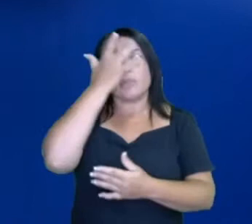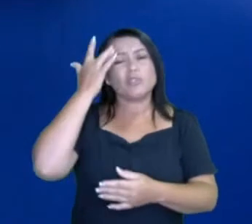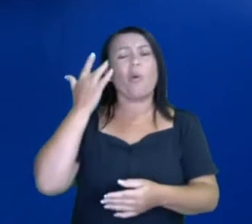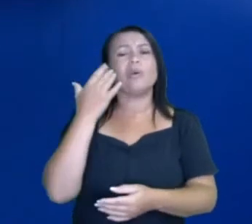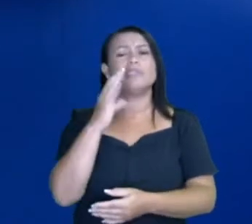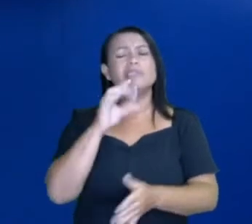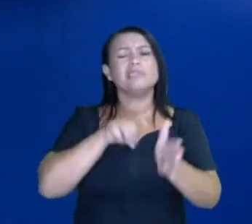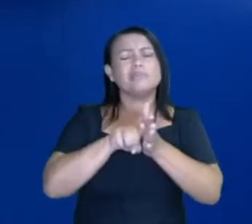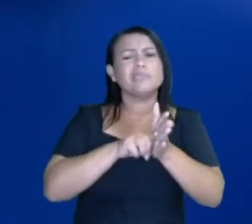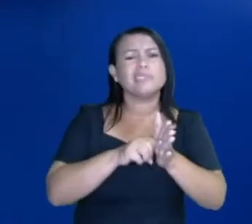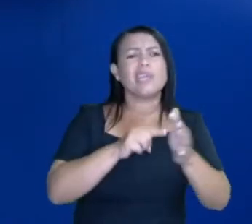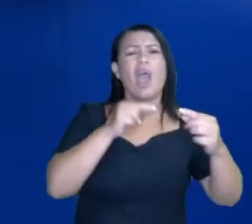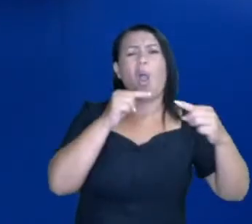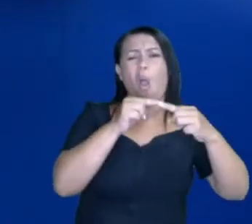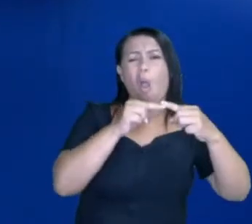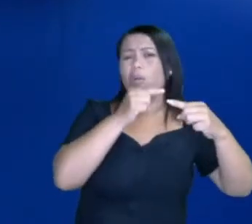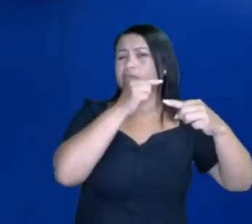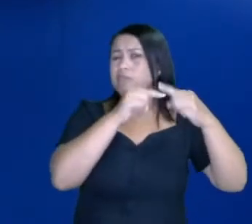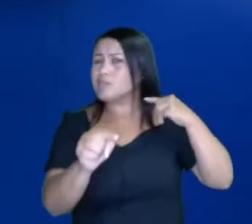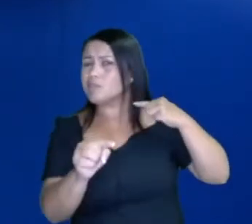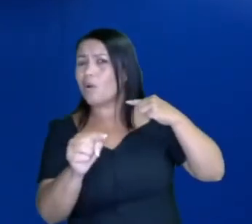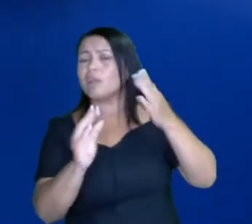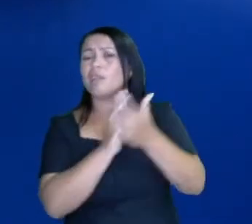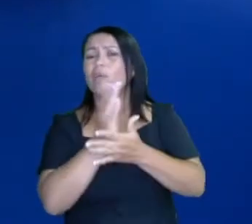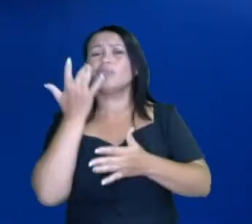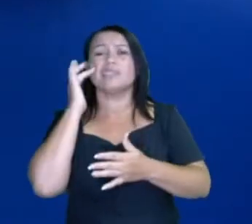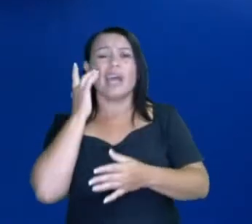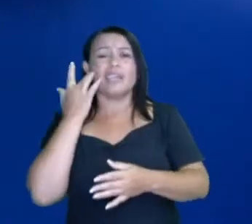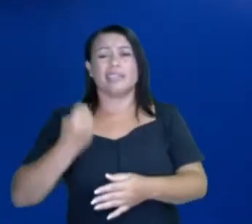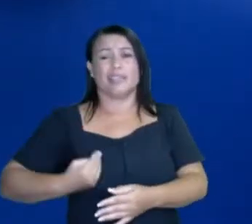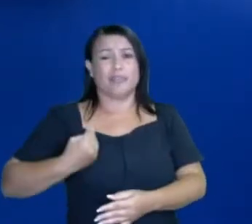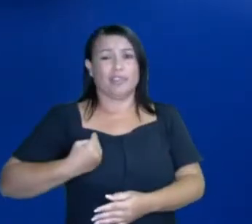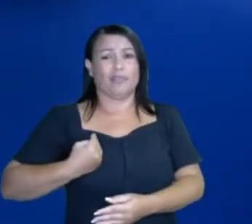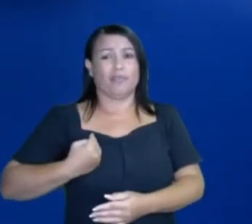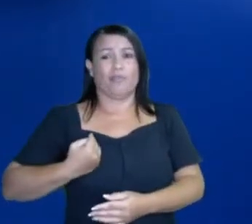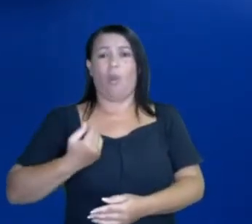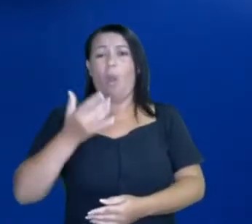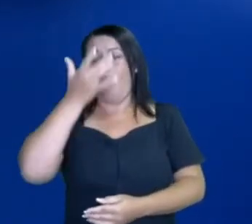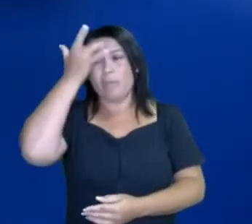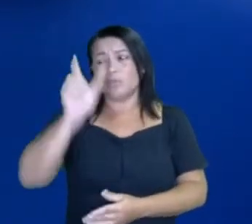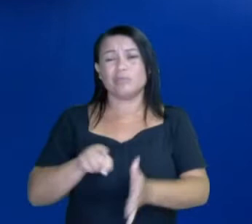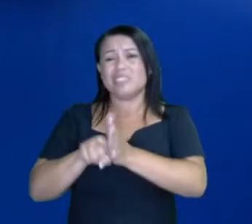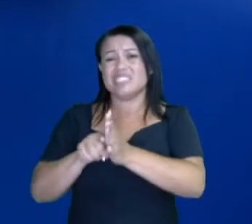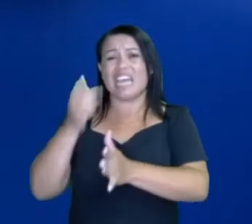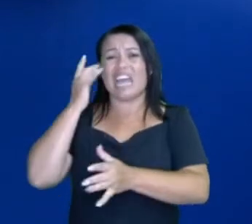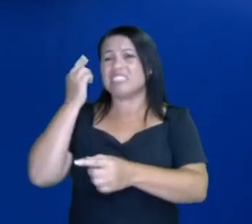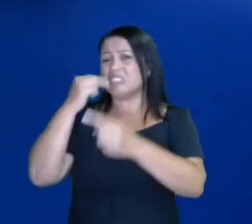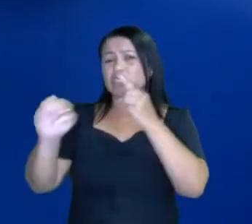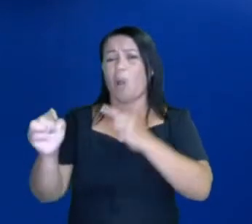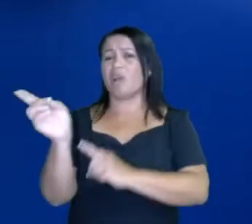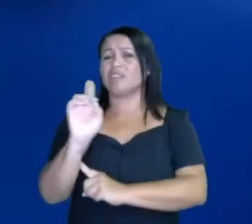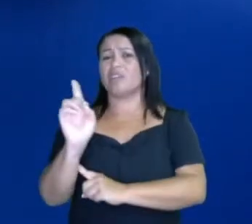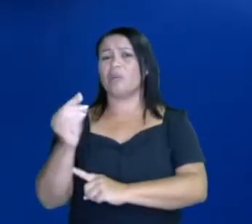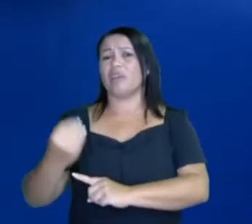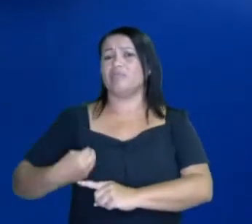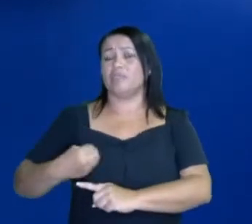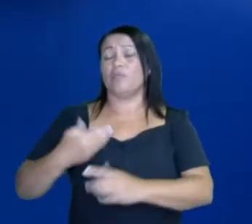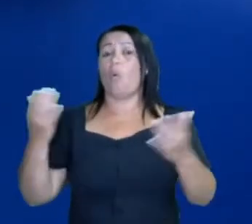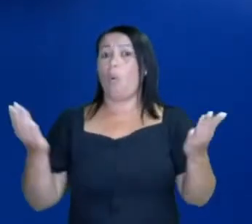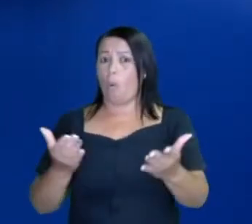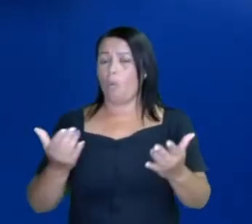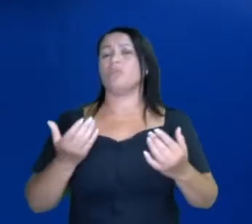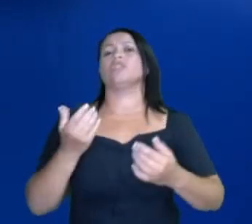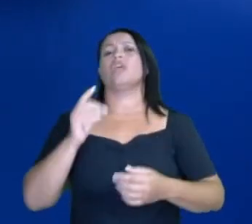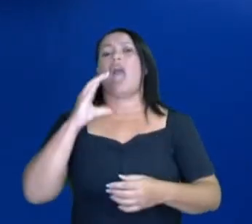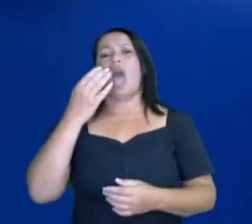discordam. Uns concordam que são seres vivos, já outros não concordam. Portanto, ainda há este impasse na ciência